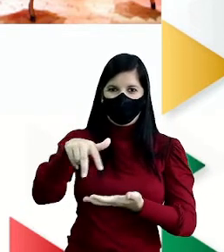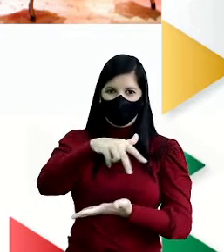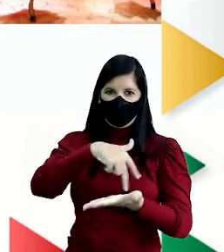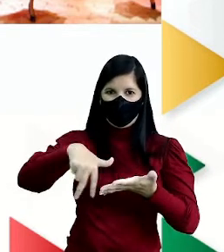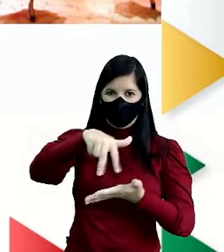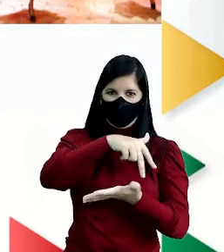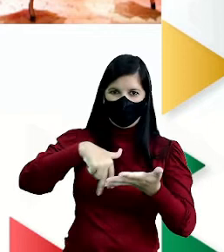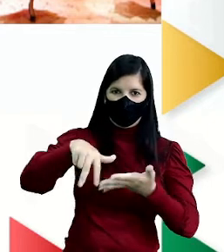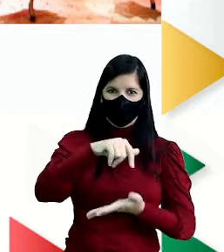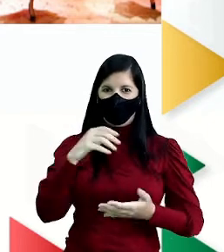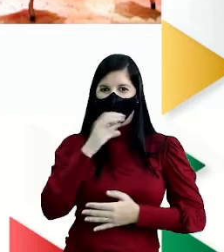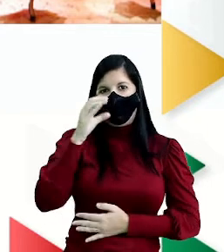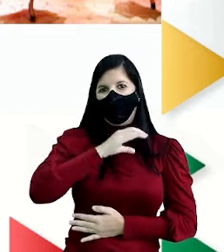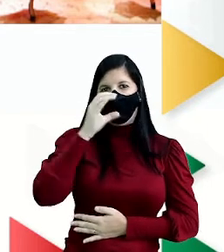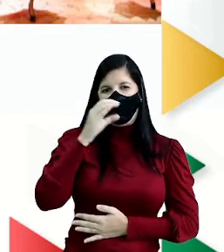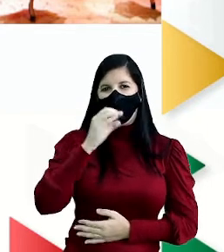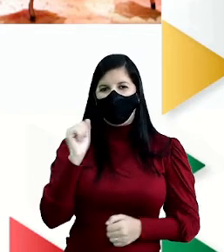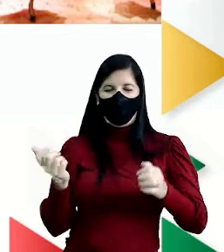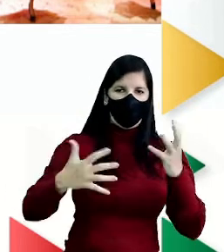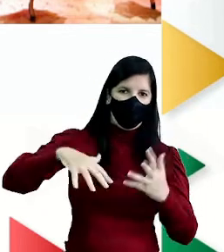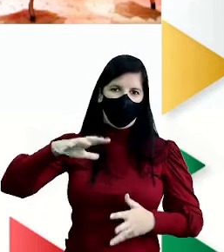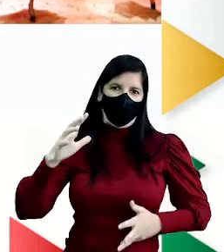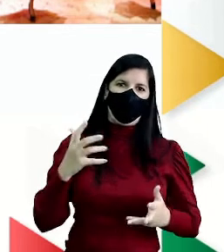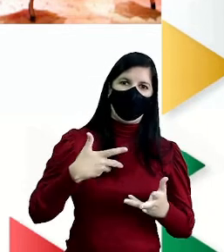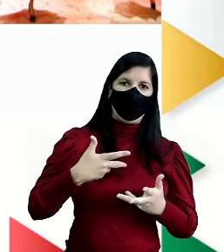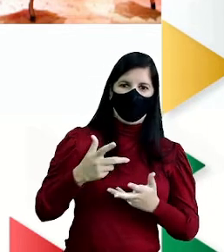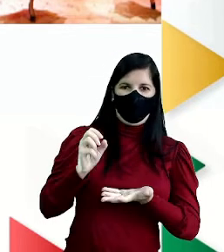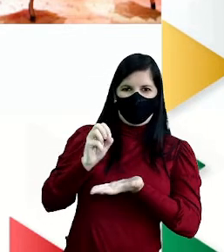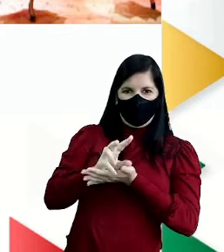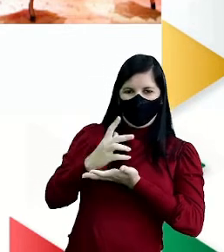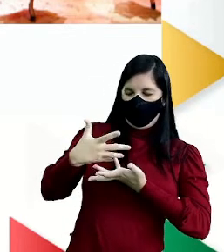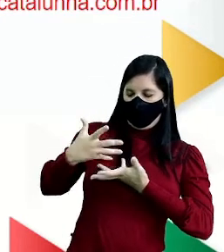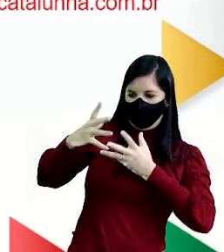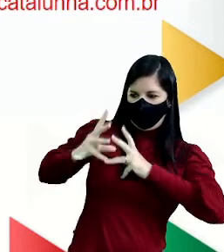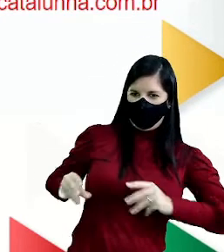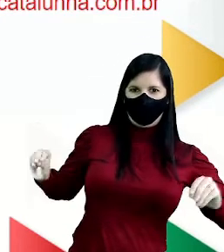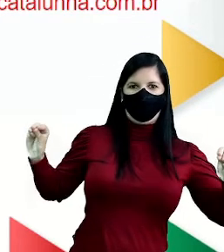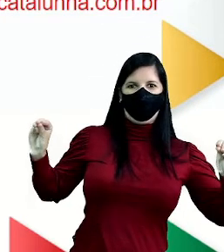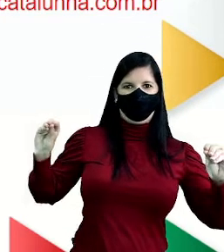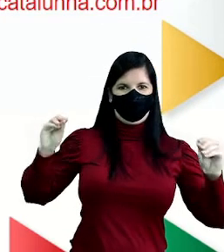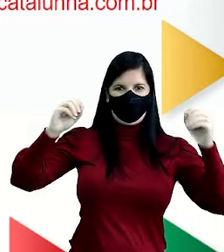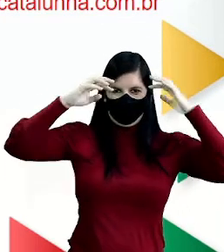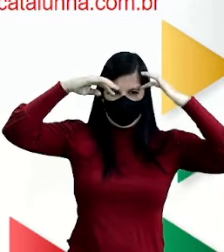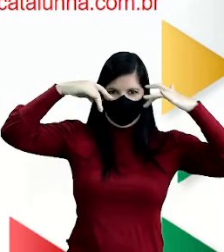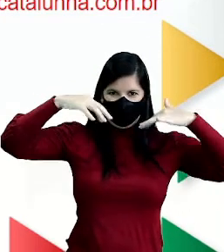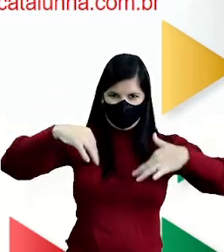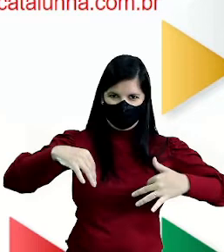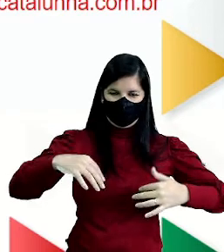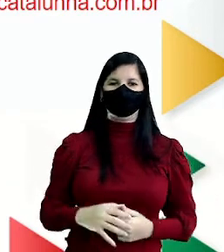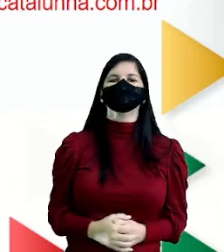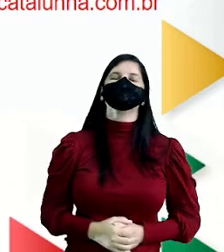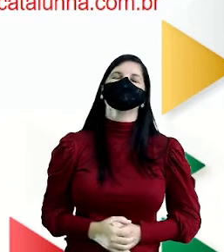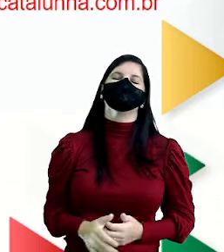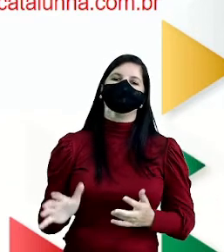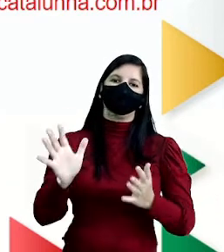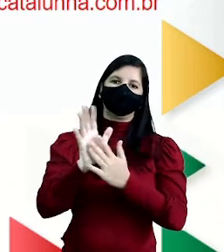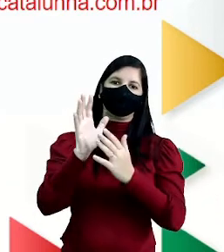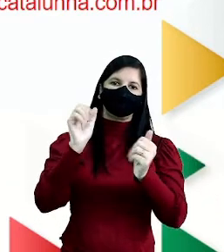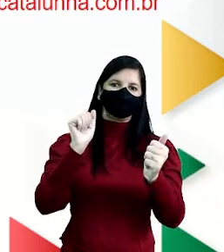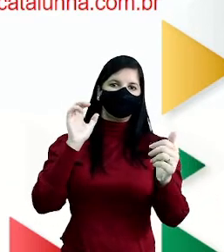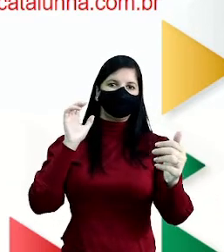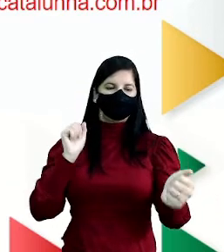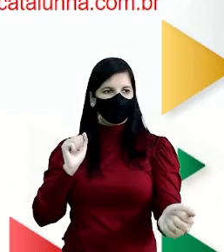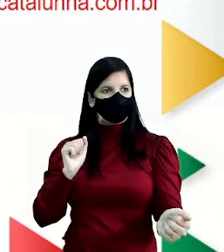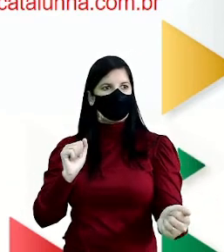forma frenética e rápida até que o veneno fosse expelido, né, pelo suor. Na Espanha, temos a originária